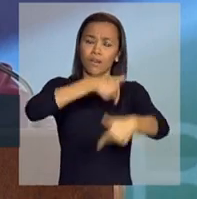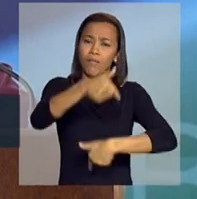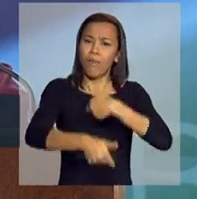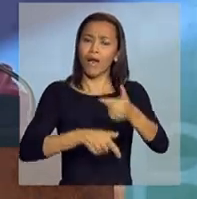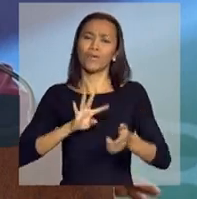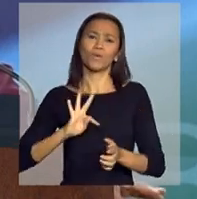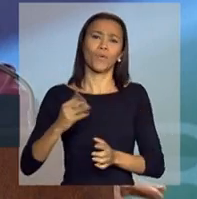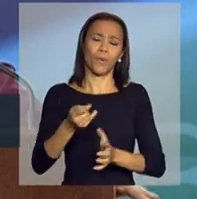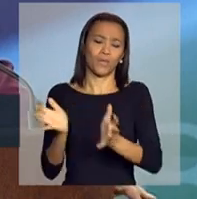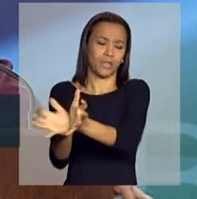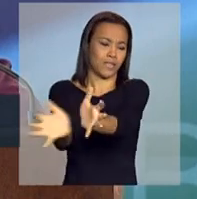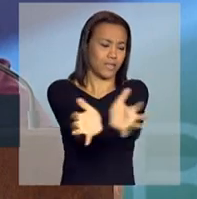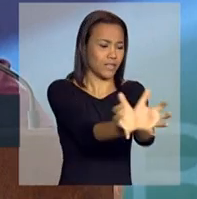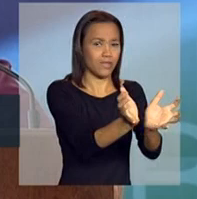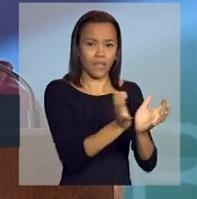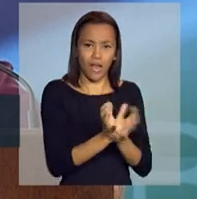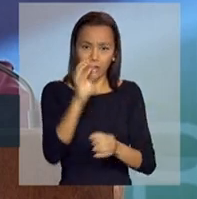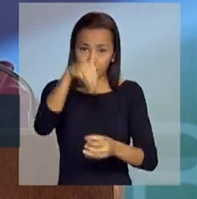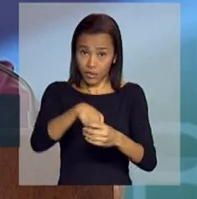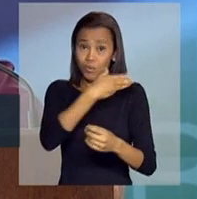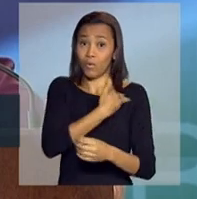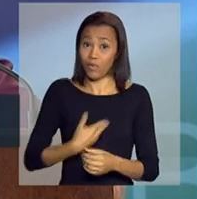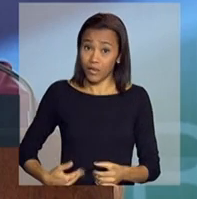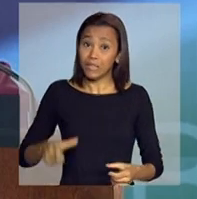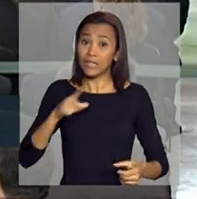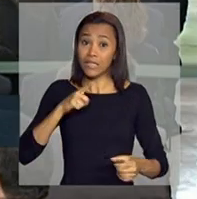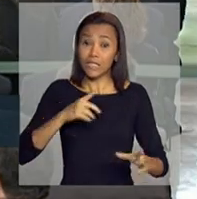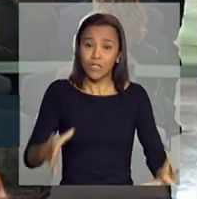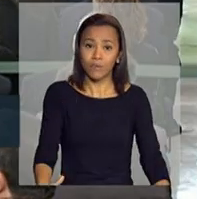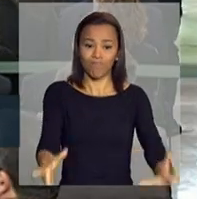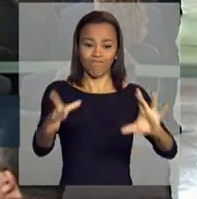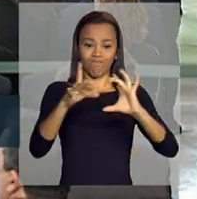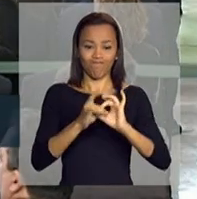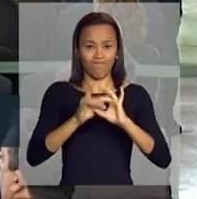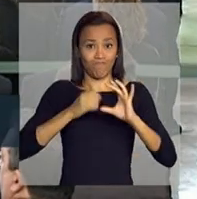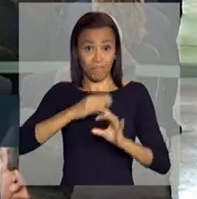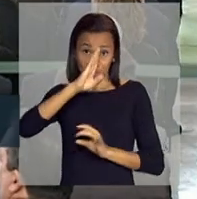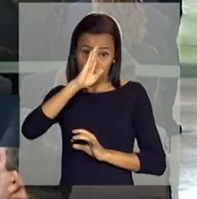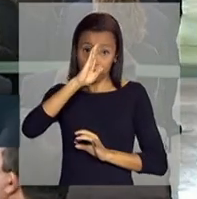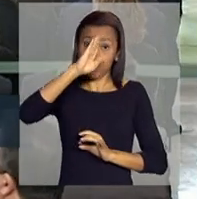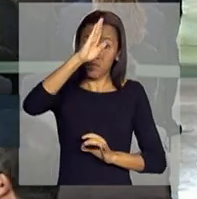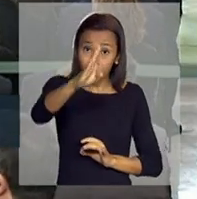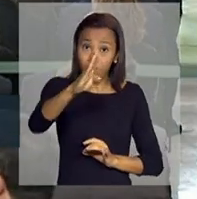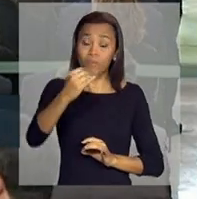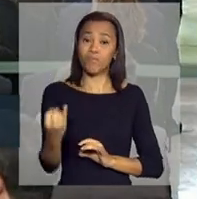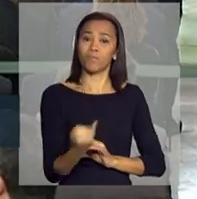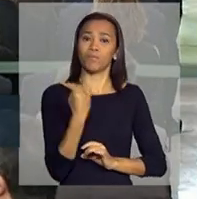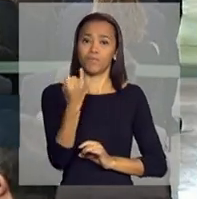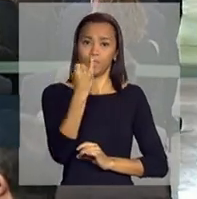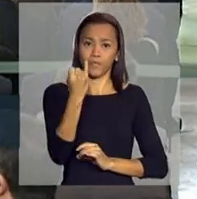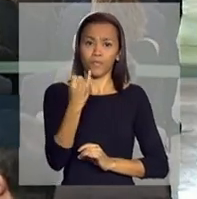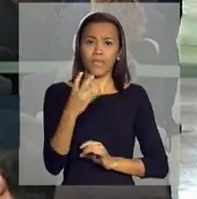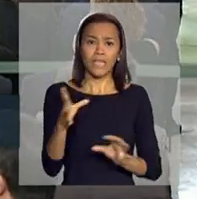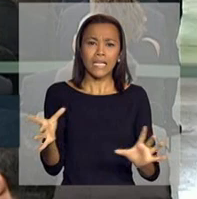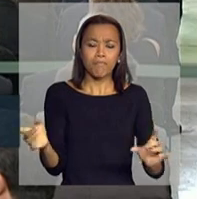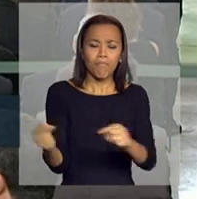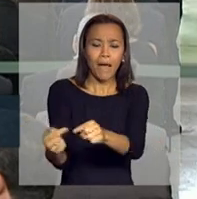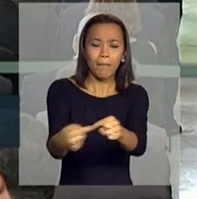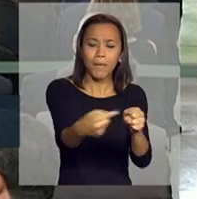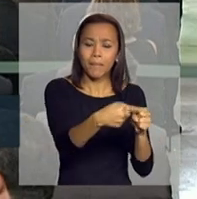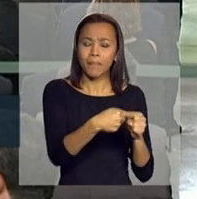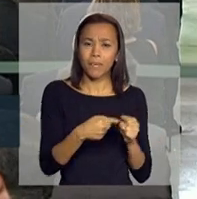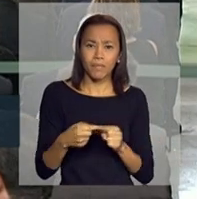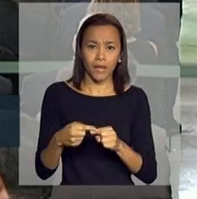áreas têm uma relação matricial e na qual as interligações entre